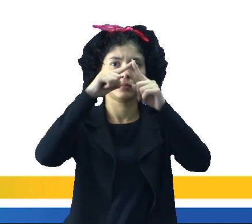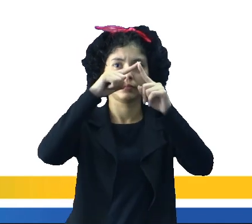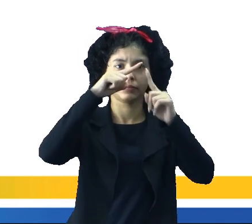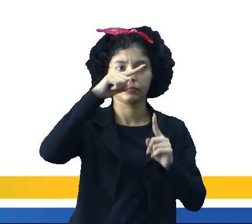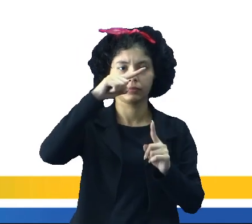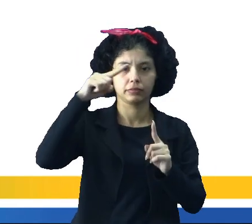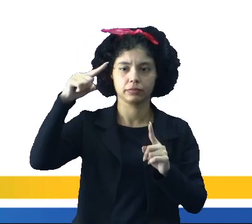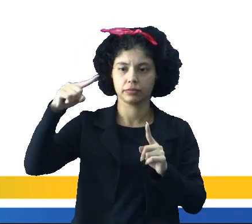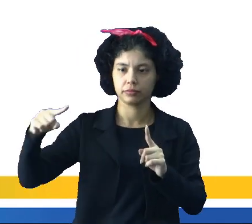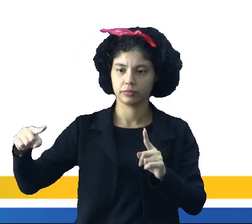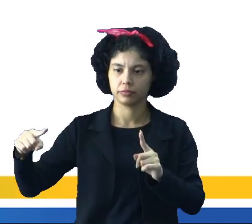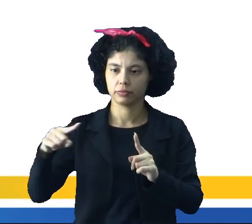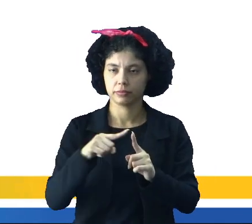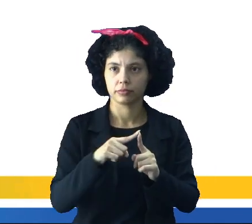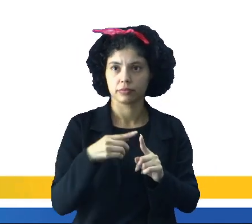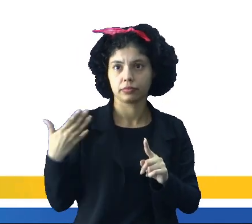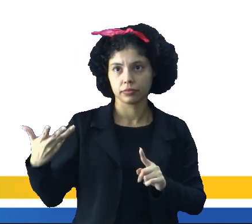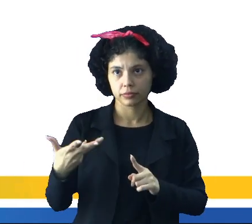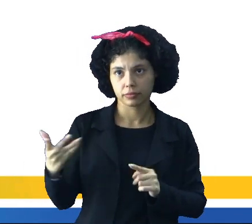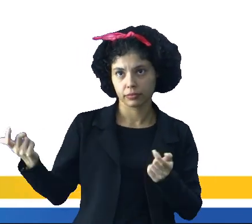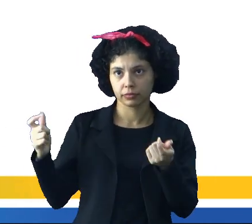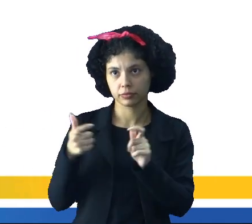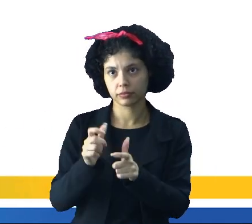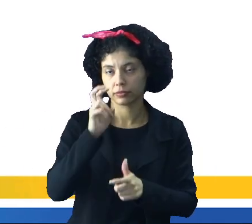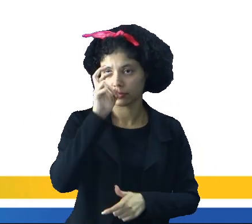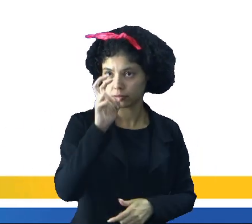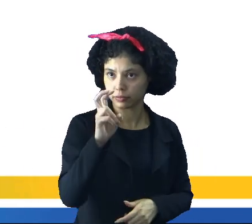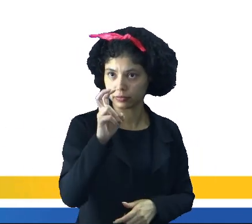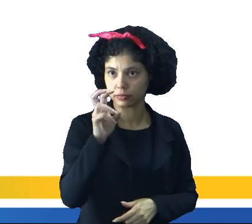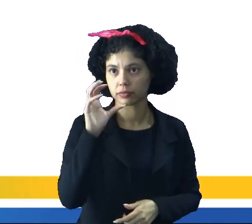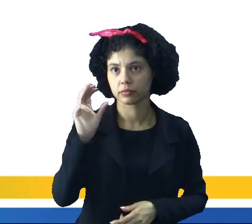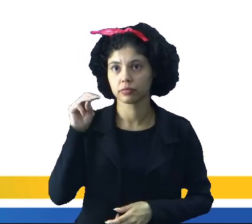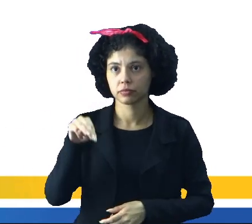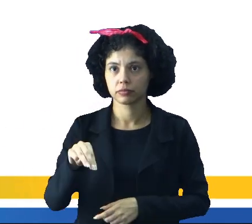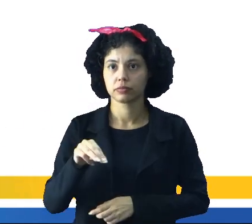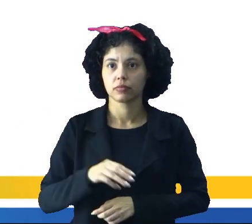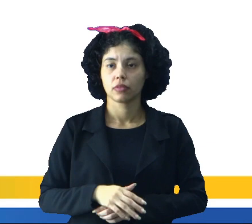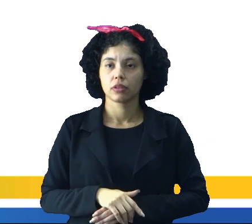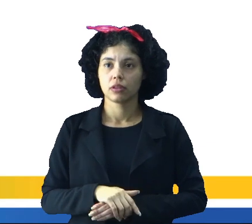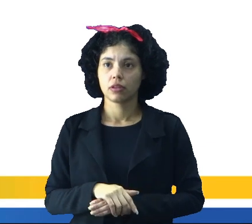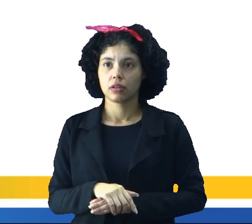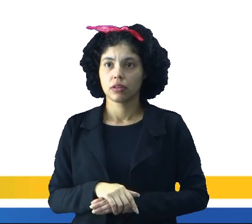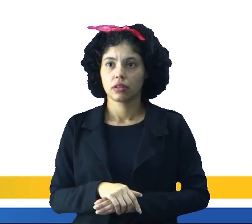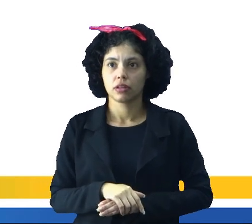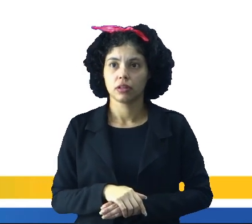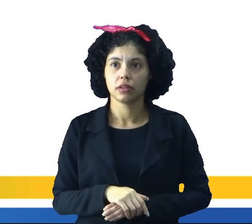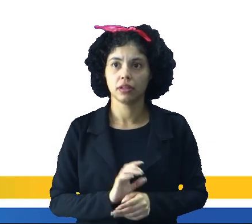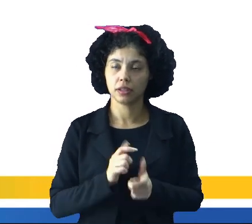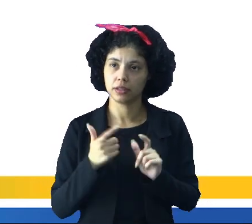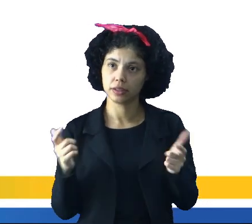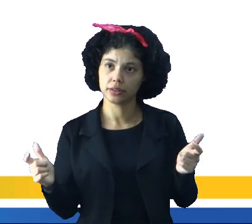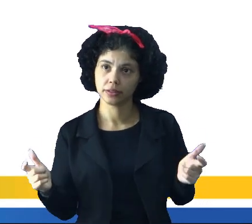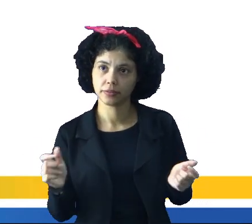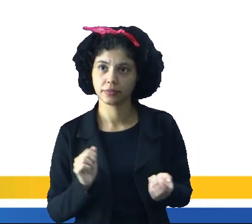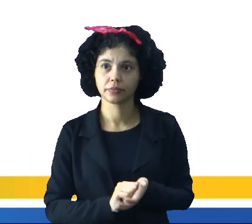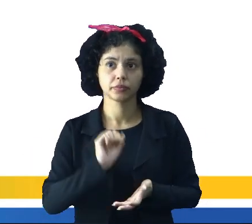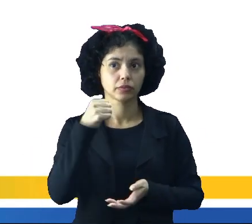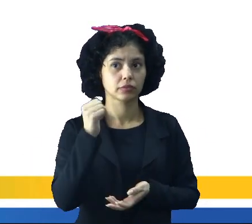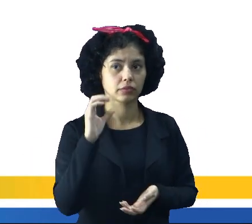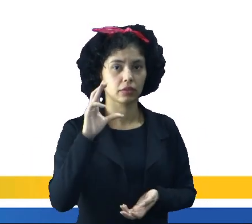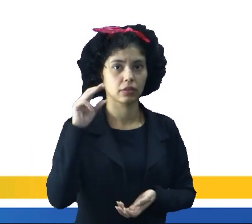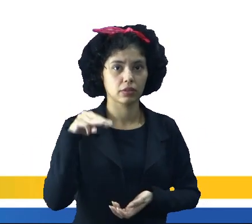um trapézio onde a base menor mede 5 centímetros, a maior